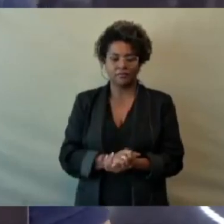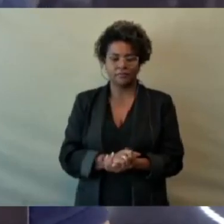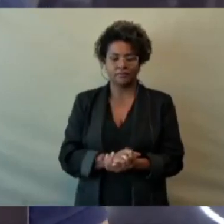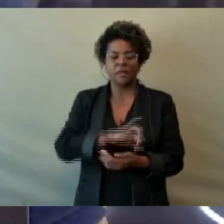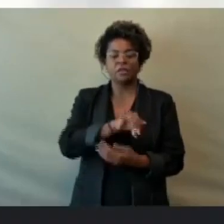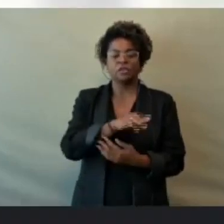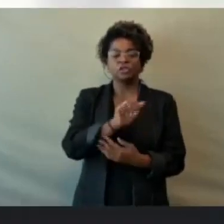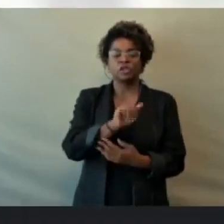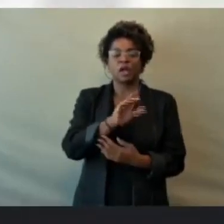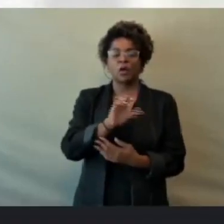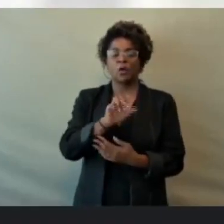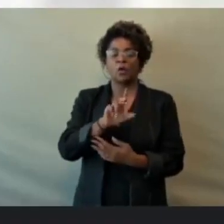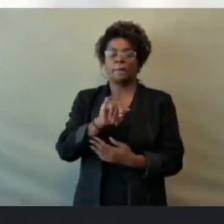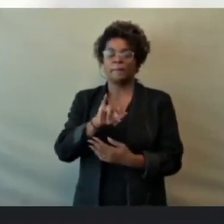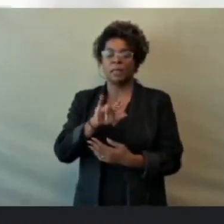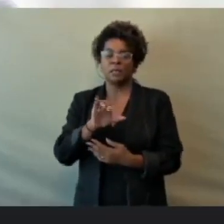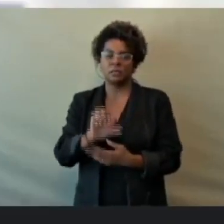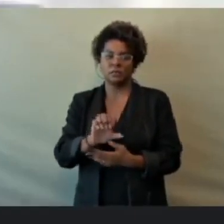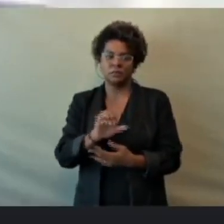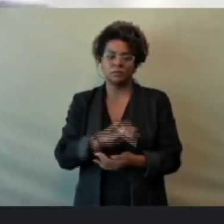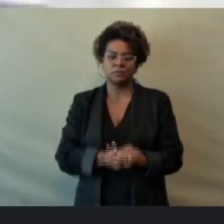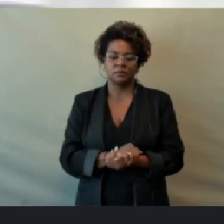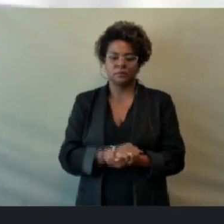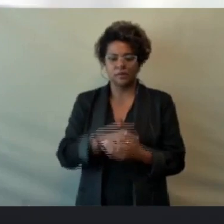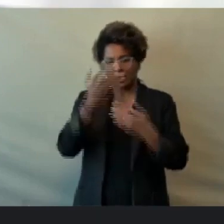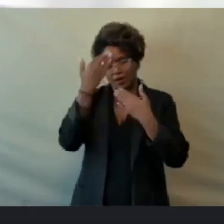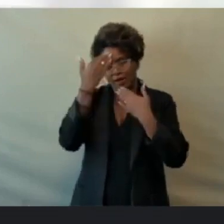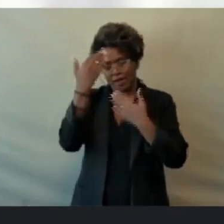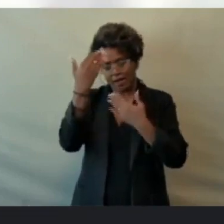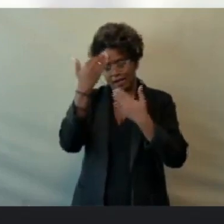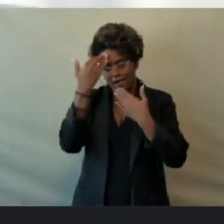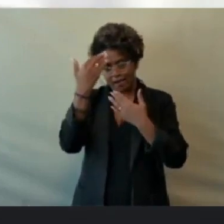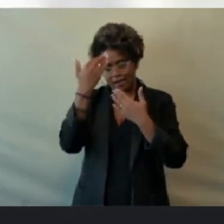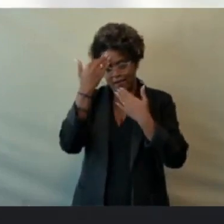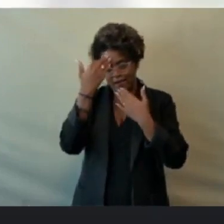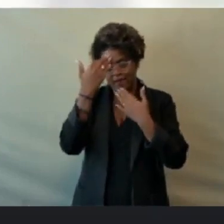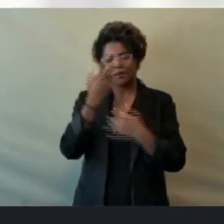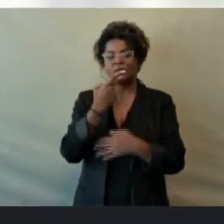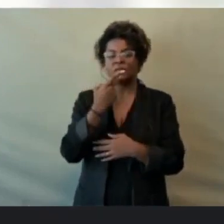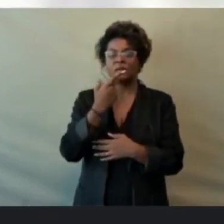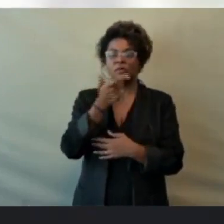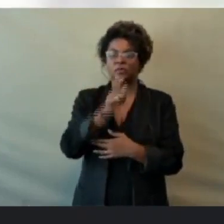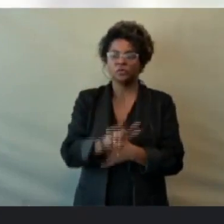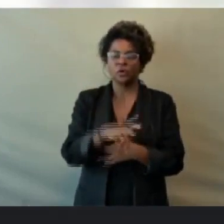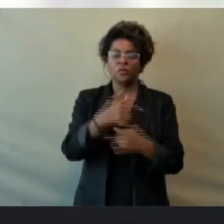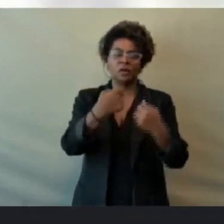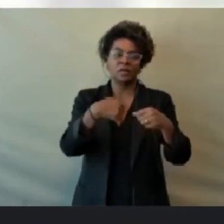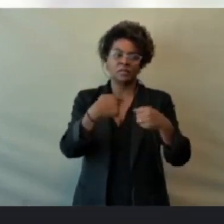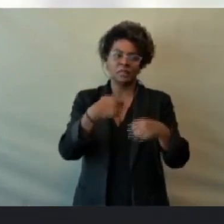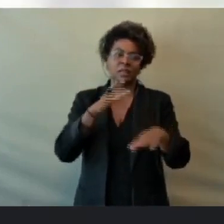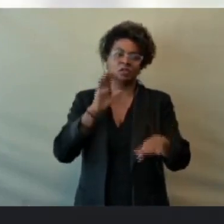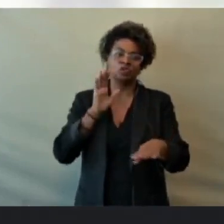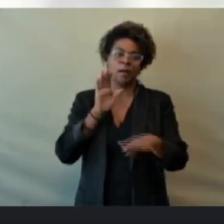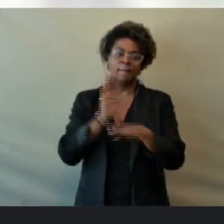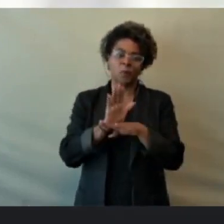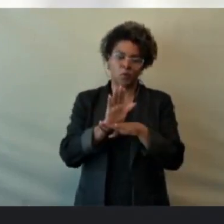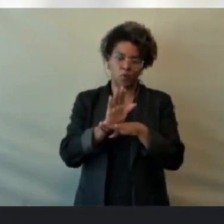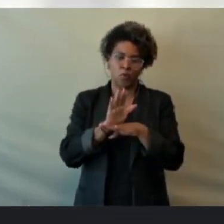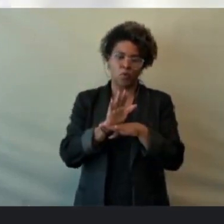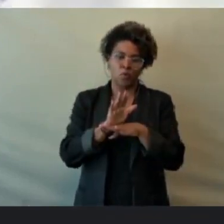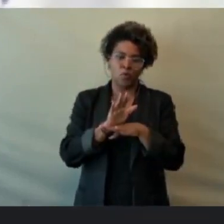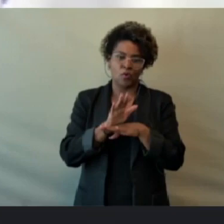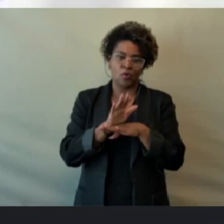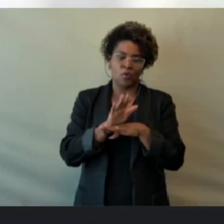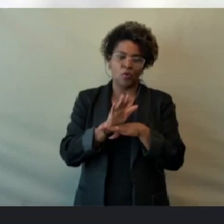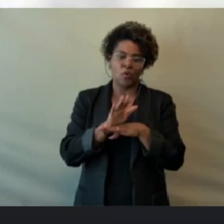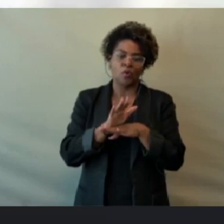isso eu agradeço eu reforço a necessidade da gente apoiar a década do envelhecimento saudável para que a gente tenha uma